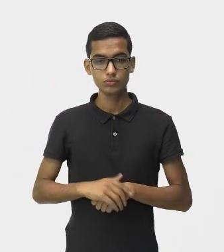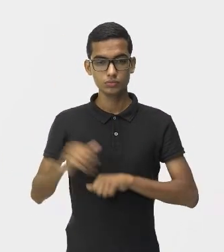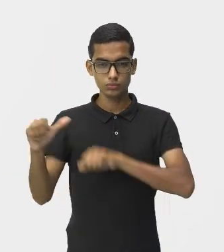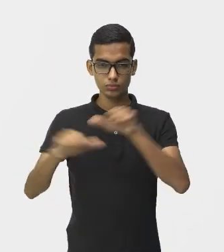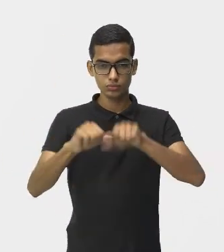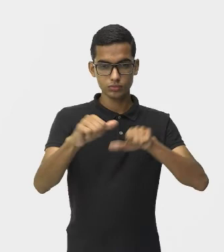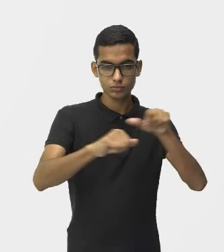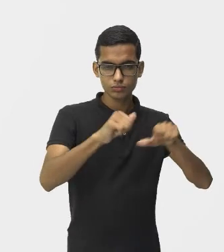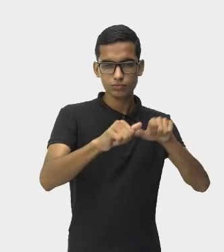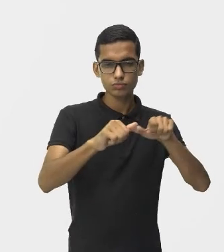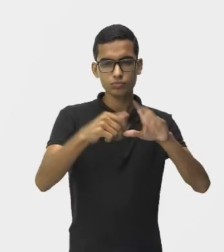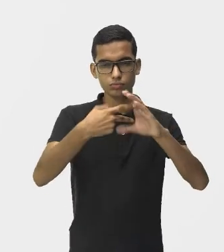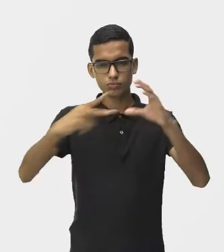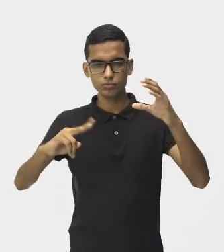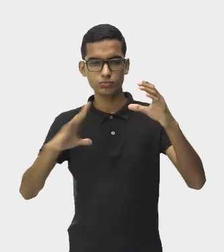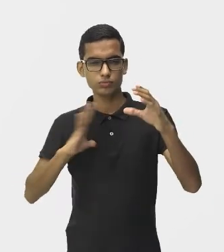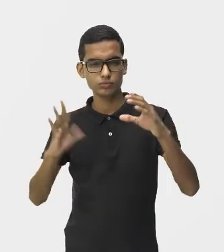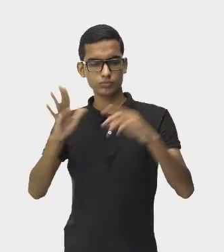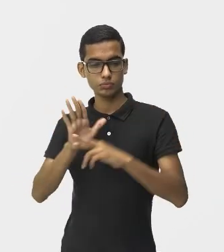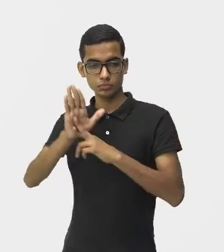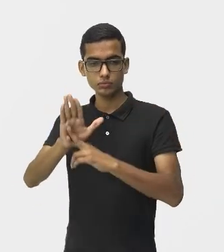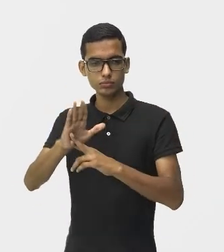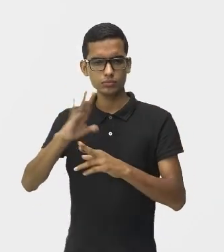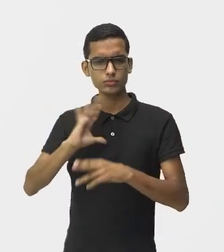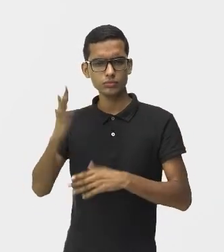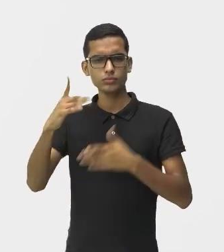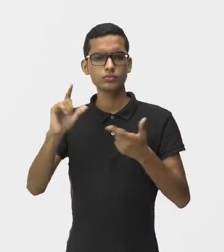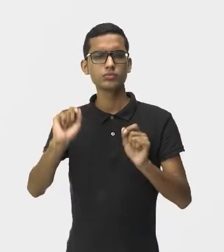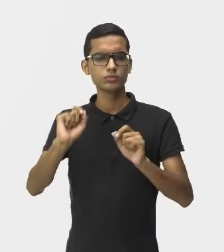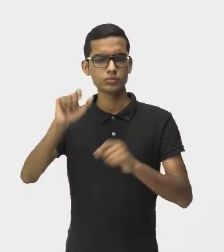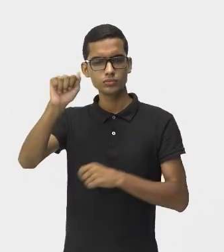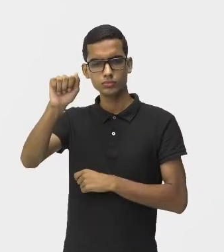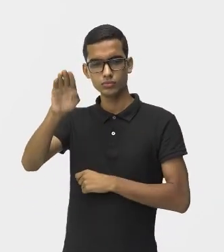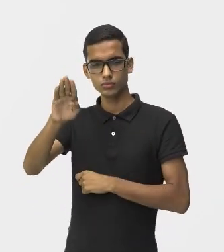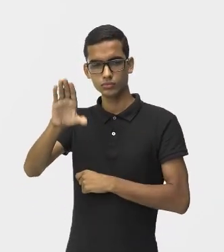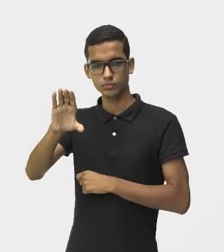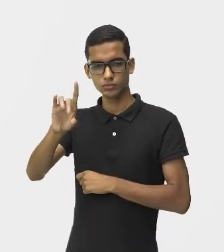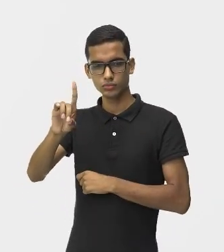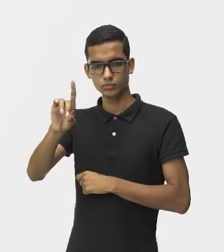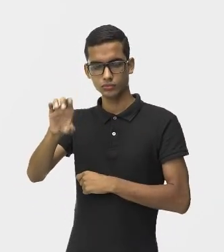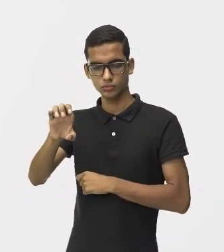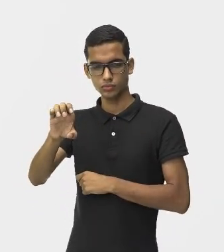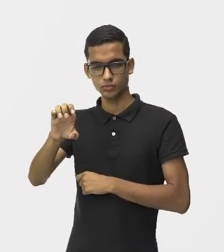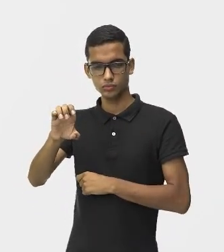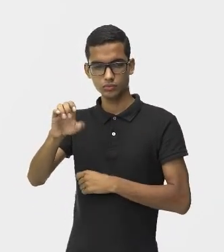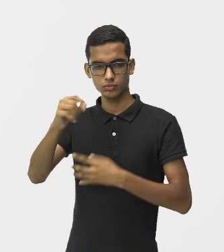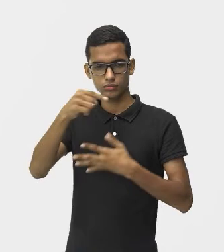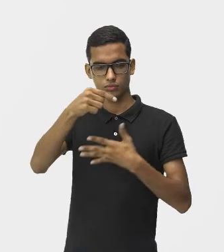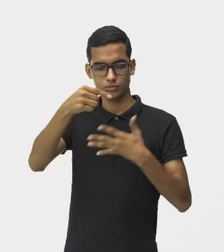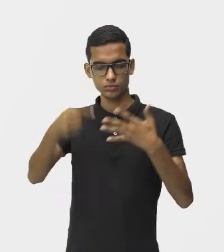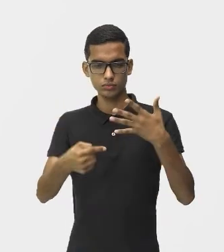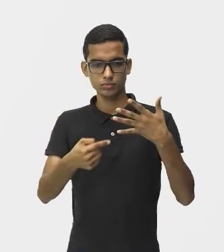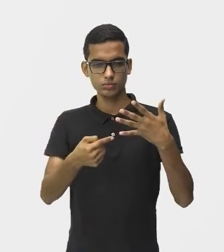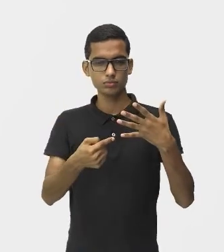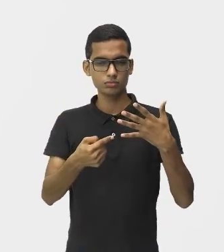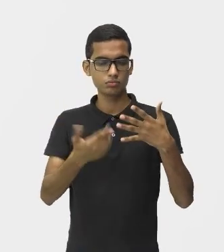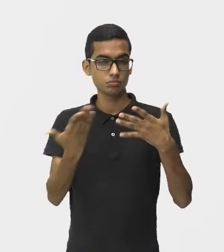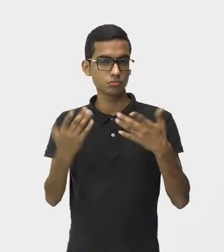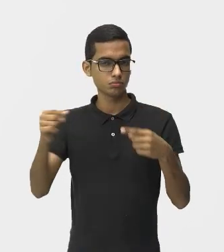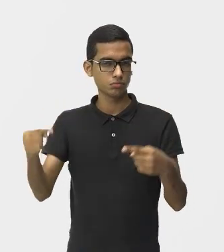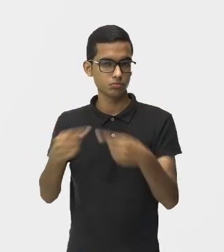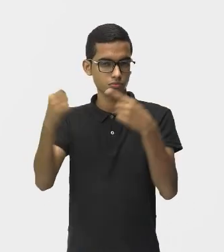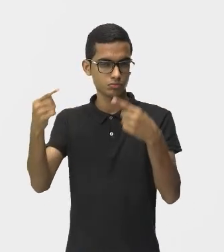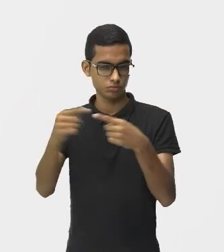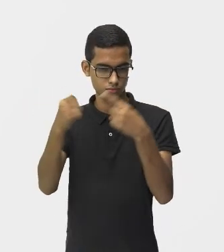é um caso de inversão, trissomia, translocação, duplicação ou deficiência. E a